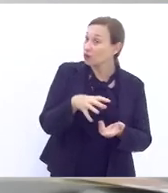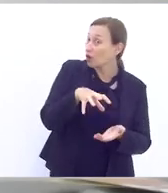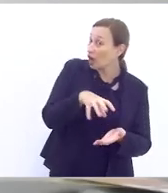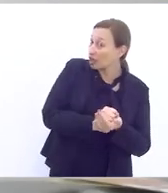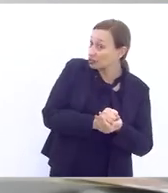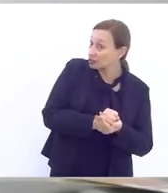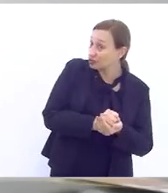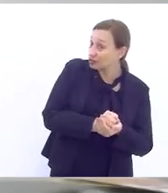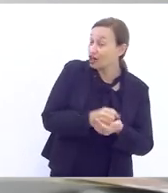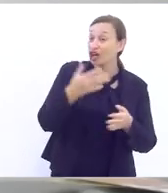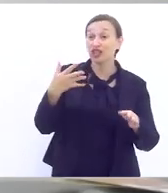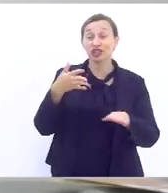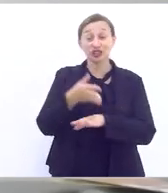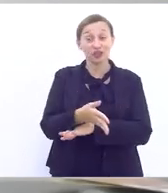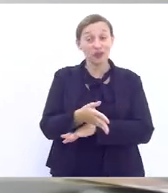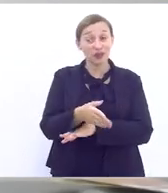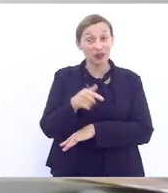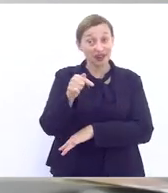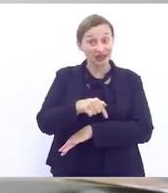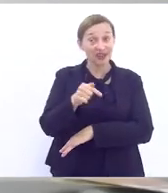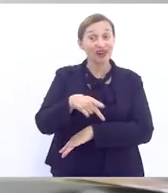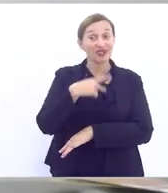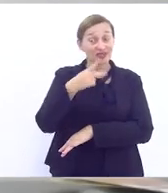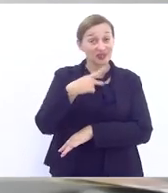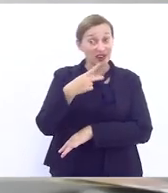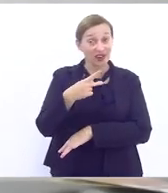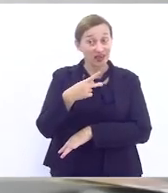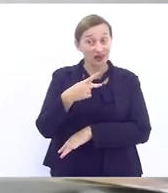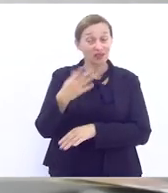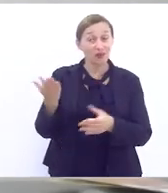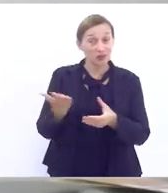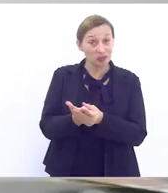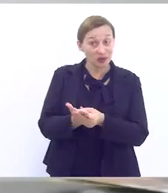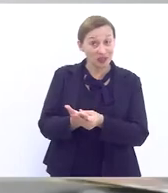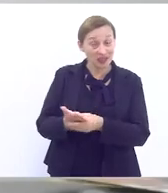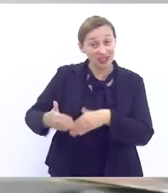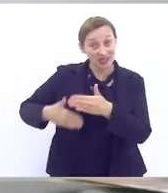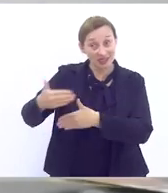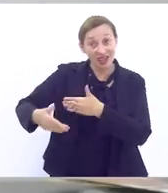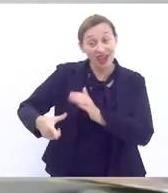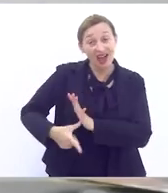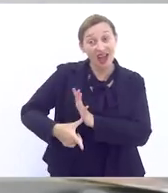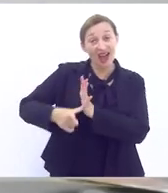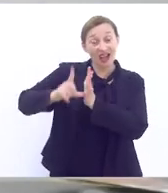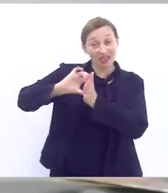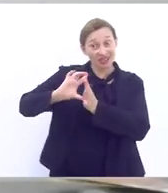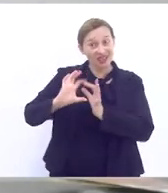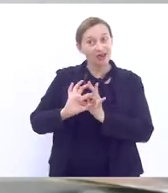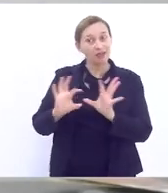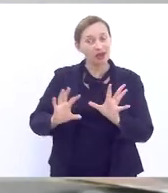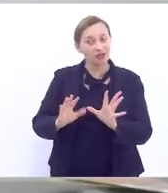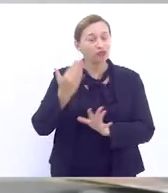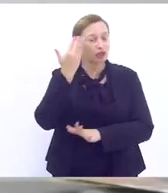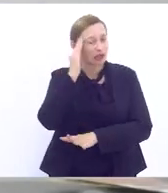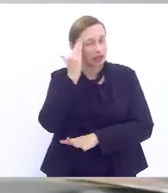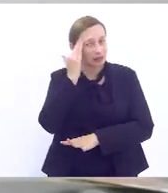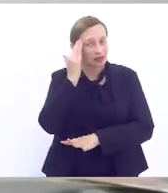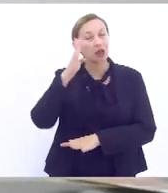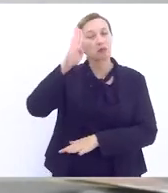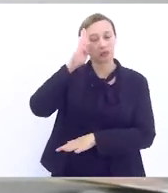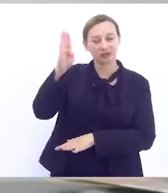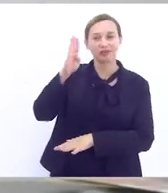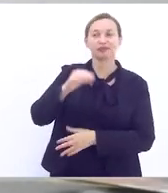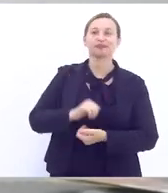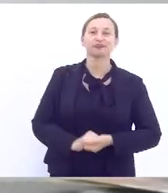ele chegou aqui e disse que fez o processo andar antes de ser demandado na compreensão de que isso é